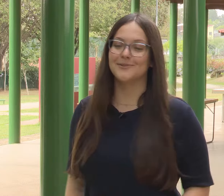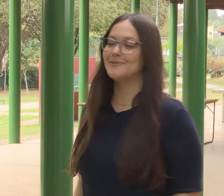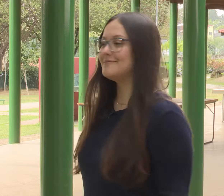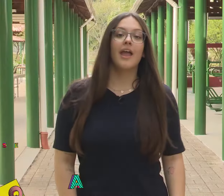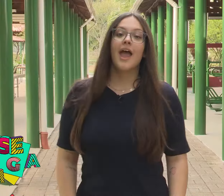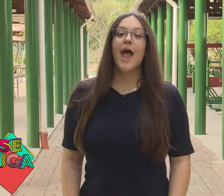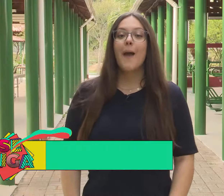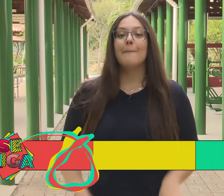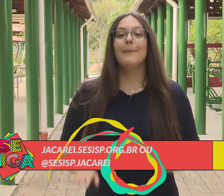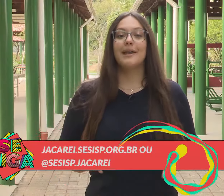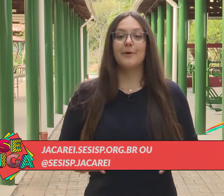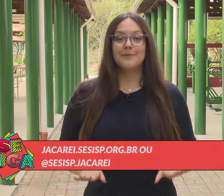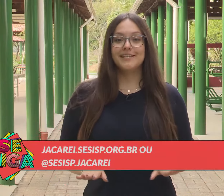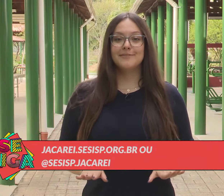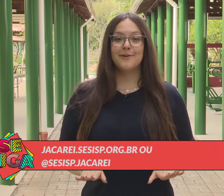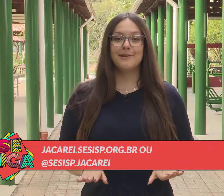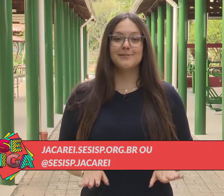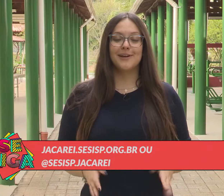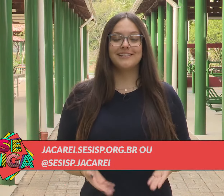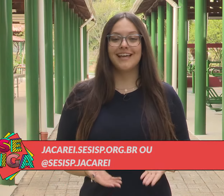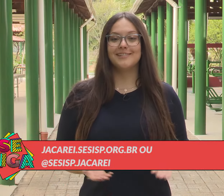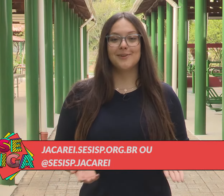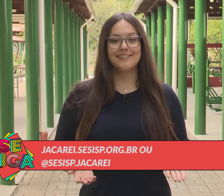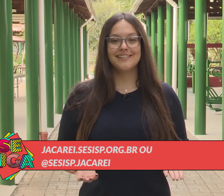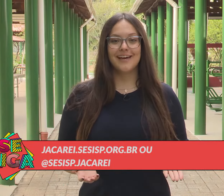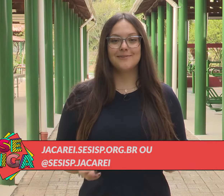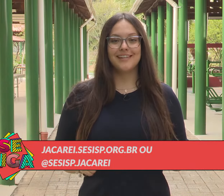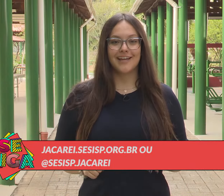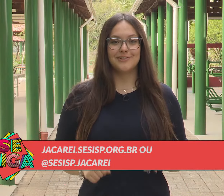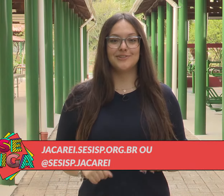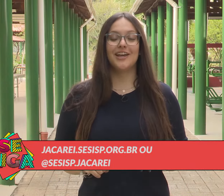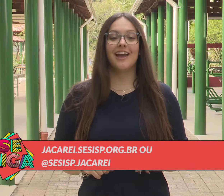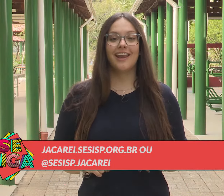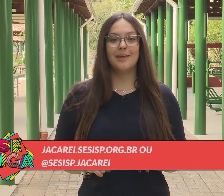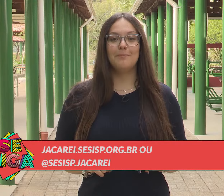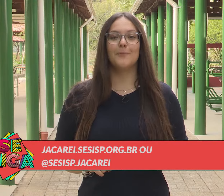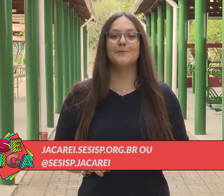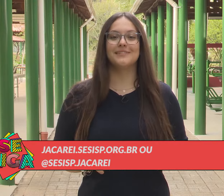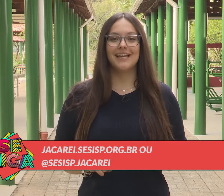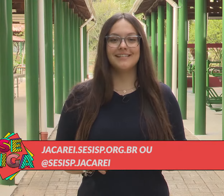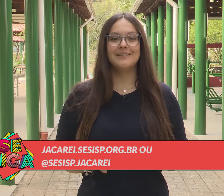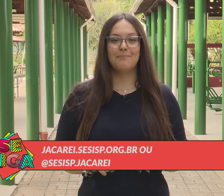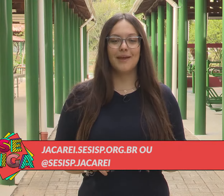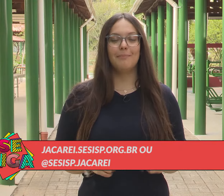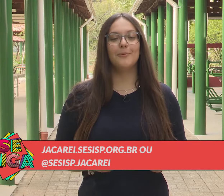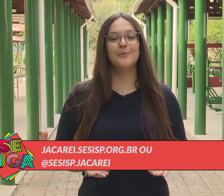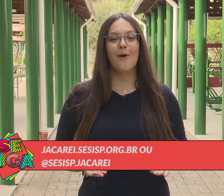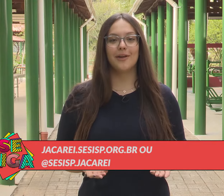cada espaço. Para outras informações, é só acessar o site